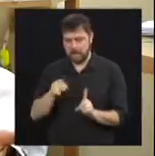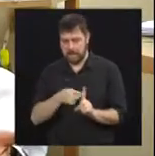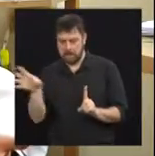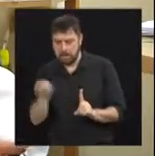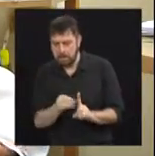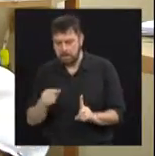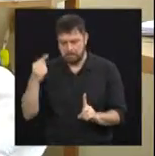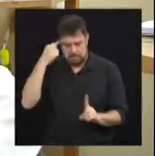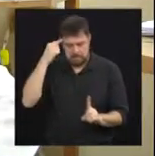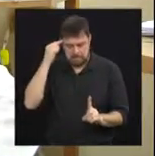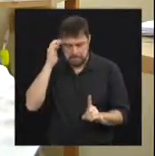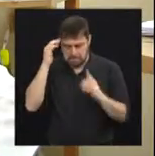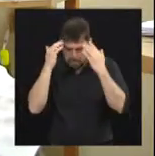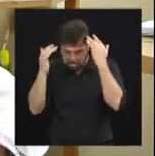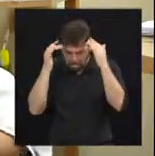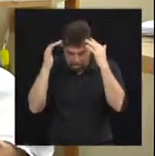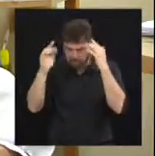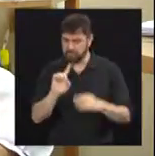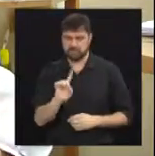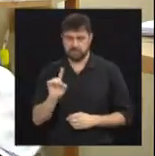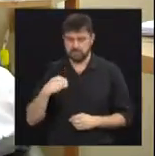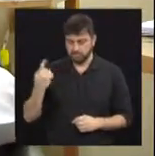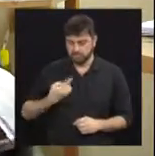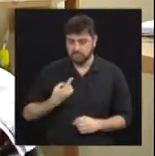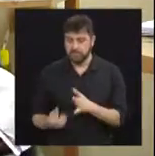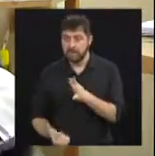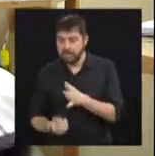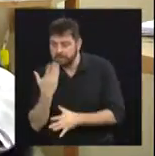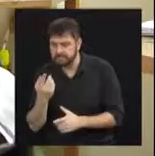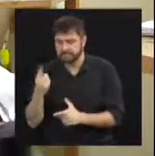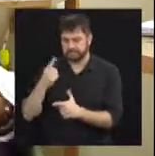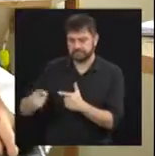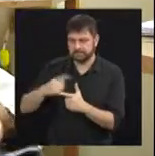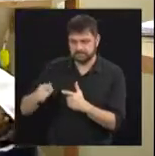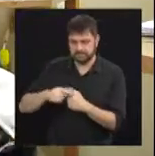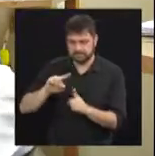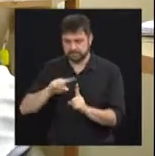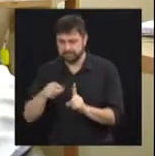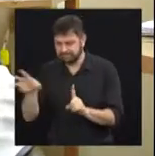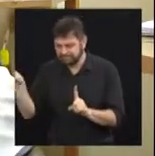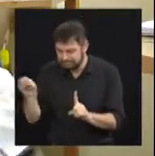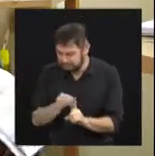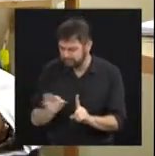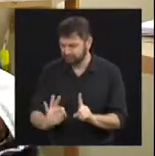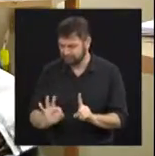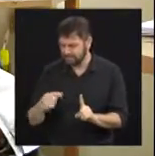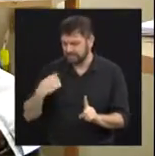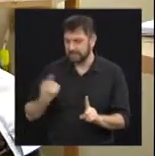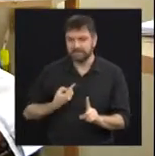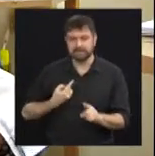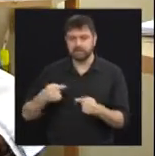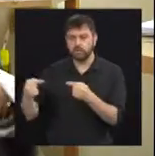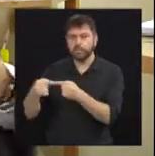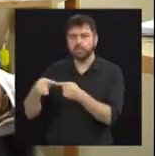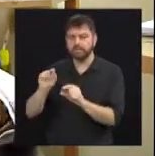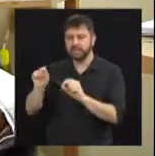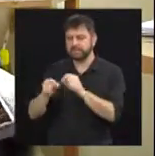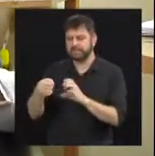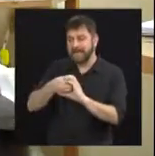de infertilidade. Então, provavelmente, quando alguma coisa acontece fora do esperado, isso depende muito